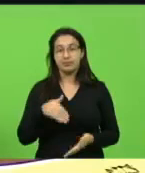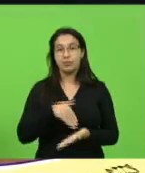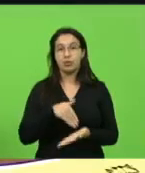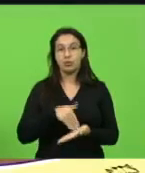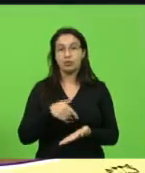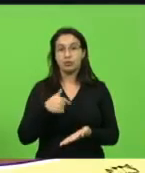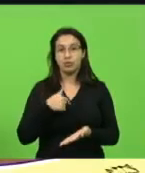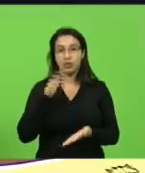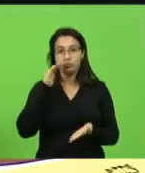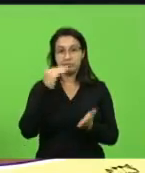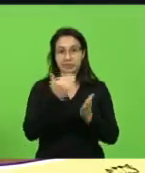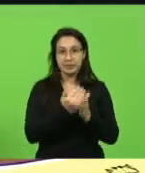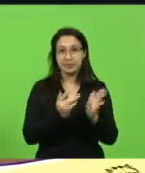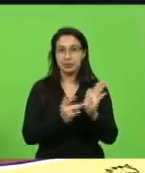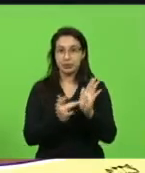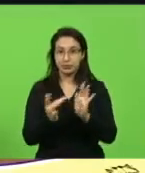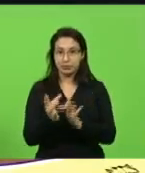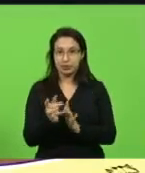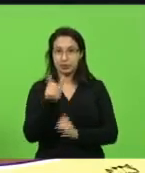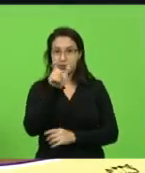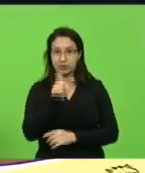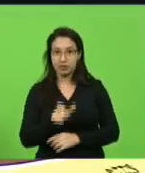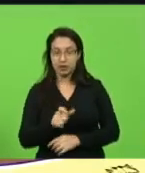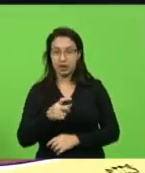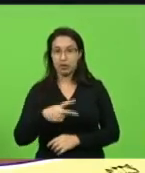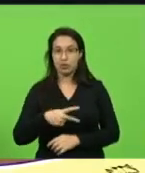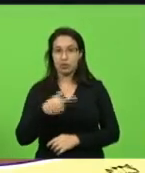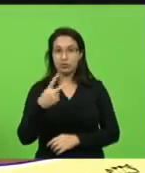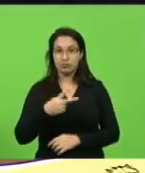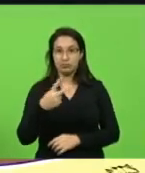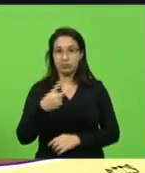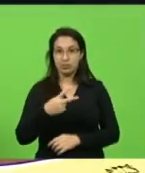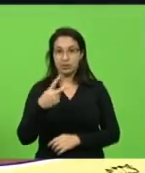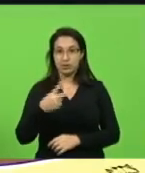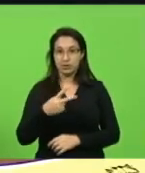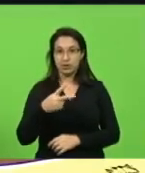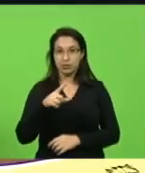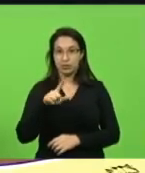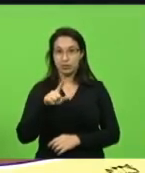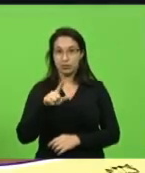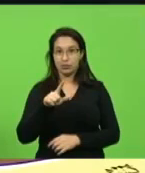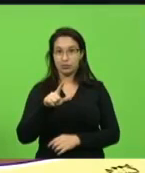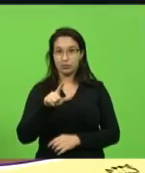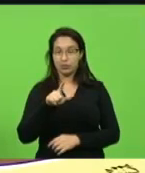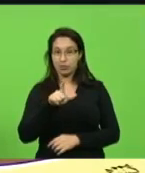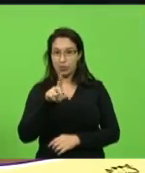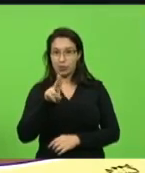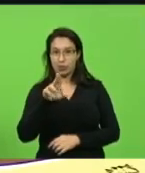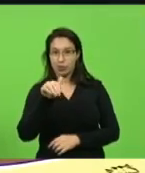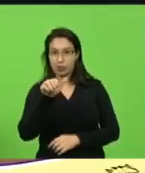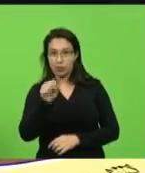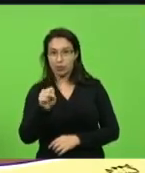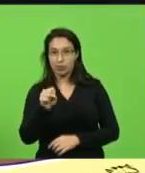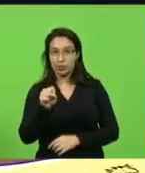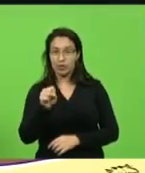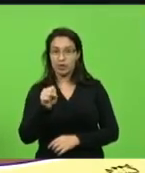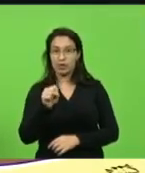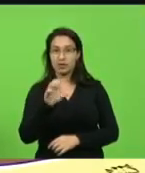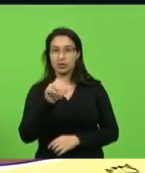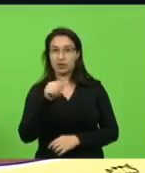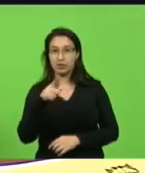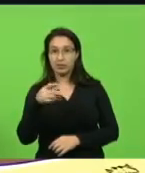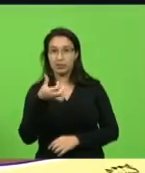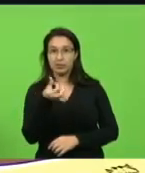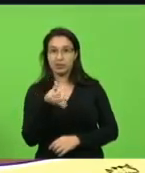Jesus Cristo, que, segundo o Evangelho de São Lucas, no capítulo 6,